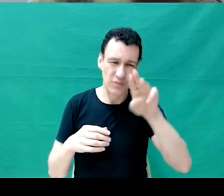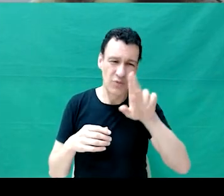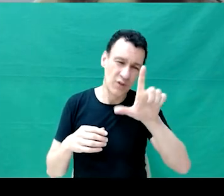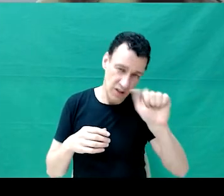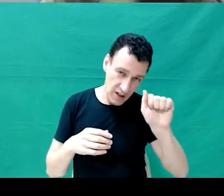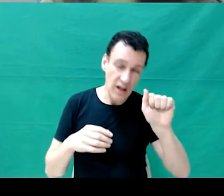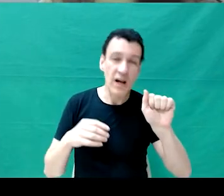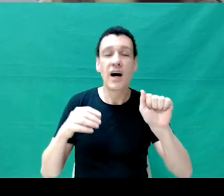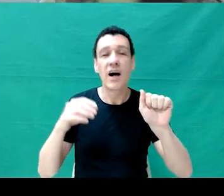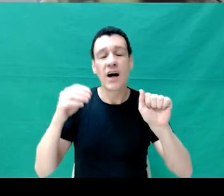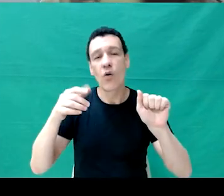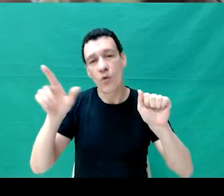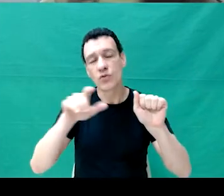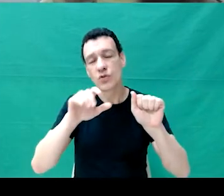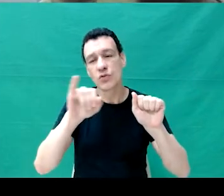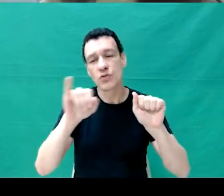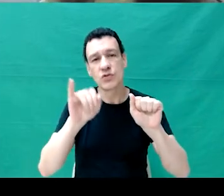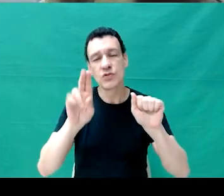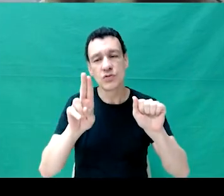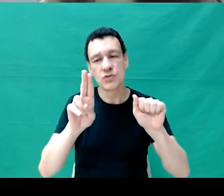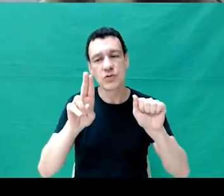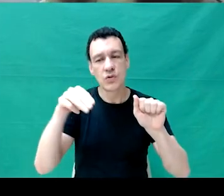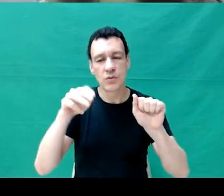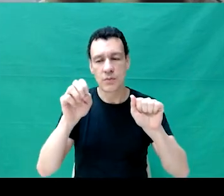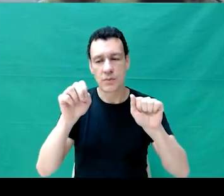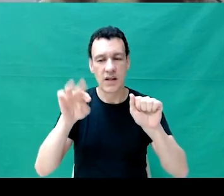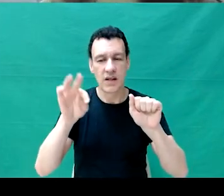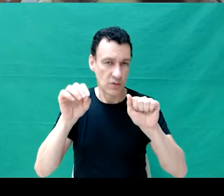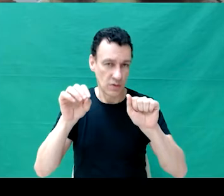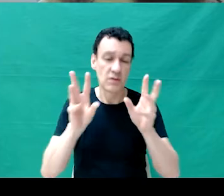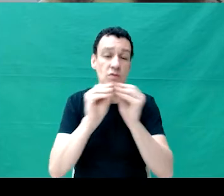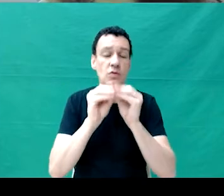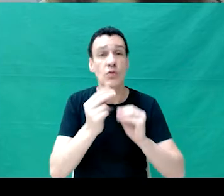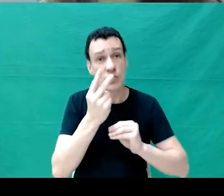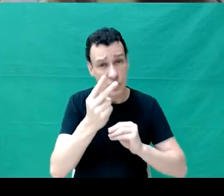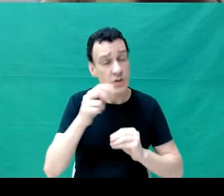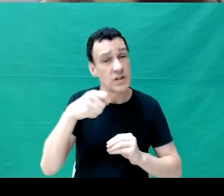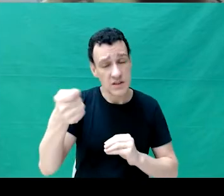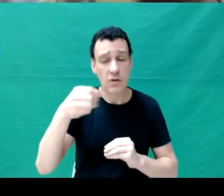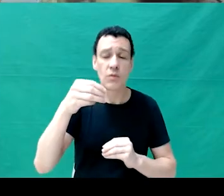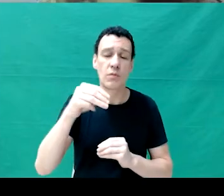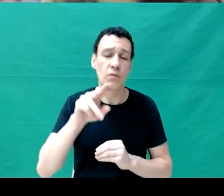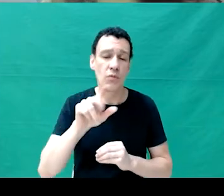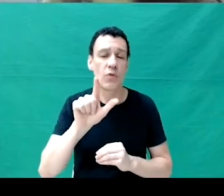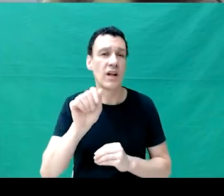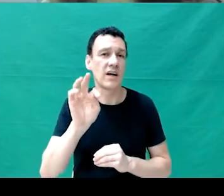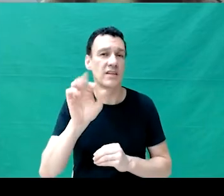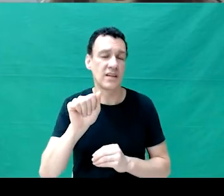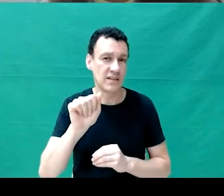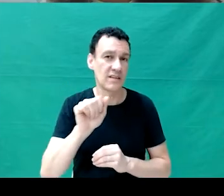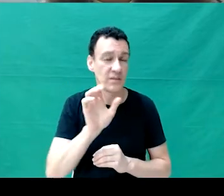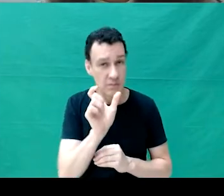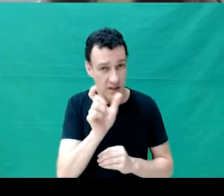Esse é o real significado, e esse é o significado que vem de lá de trás, do racismo estrutural de há muitos